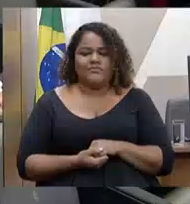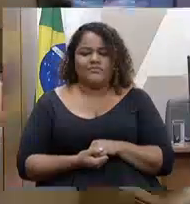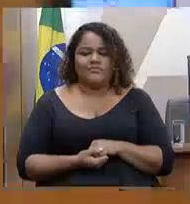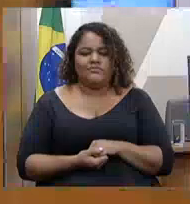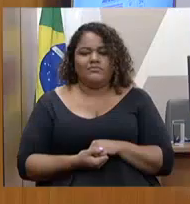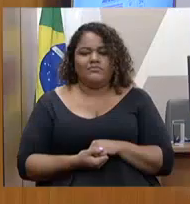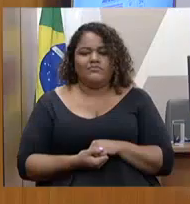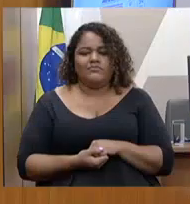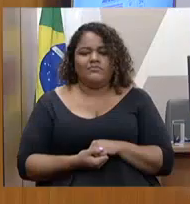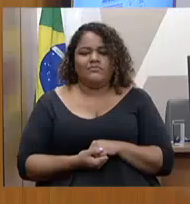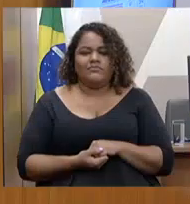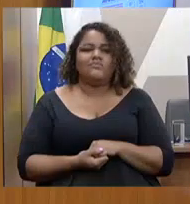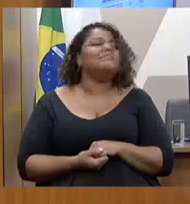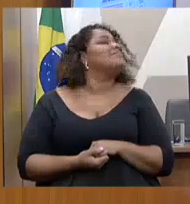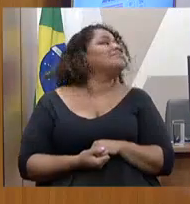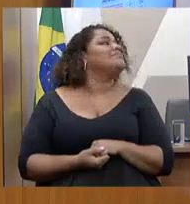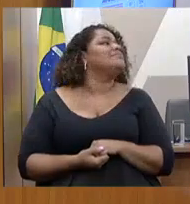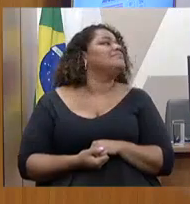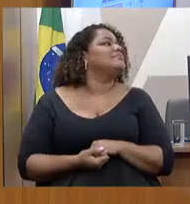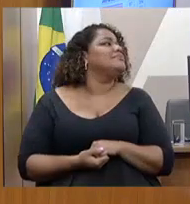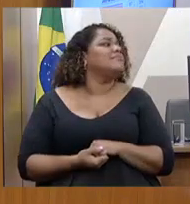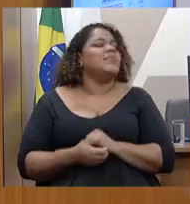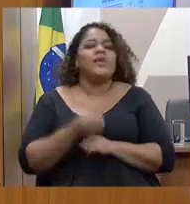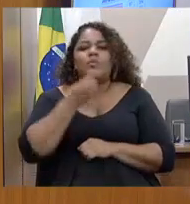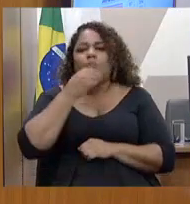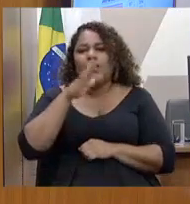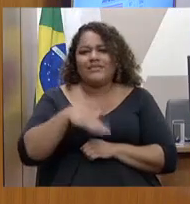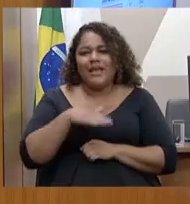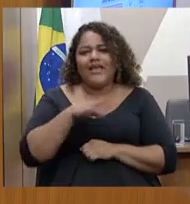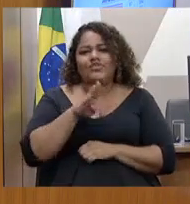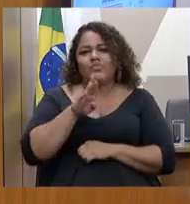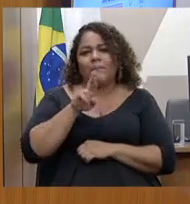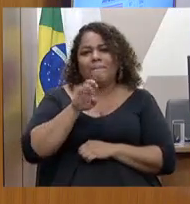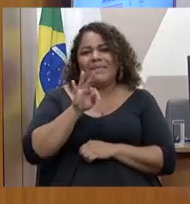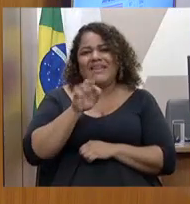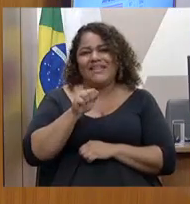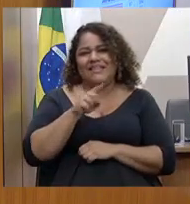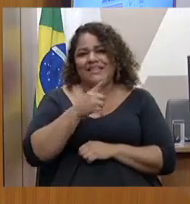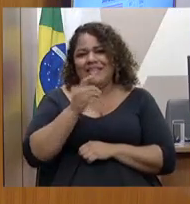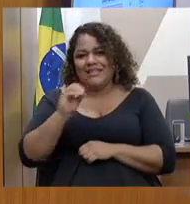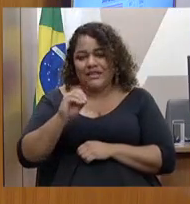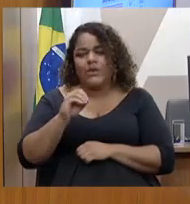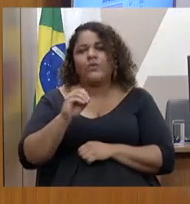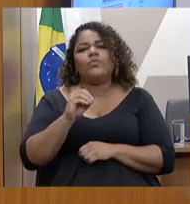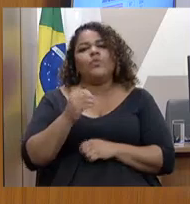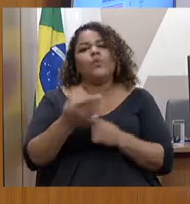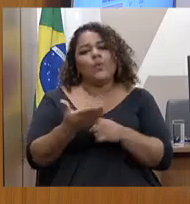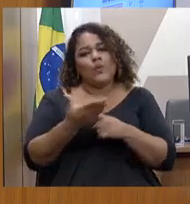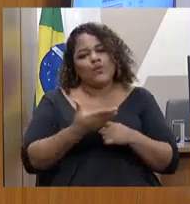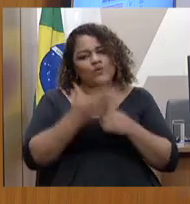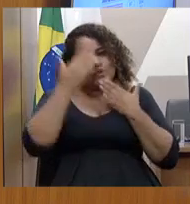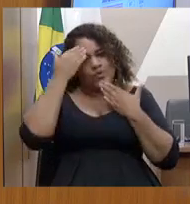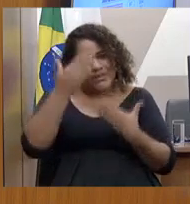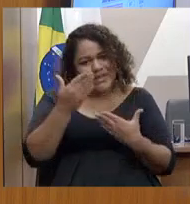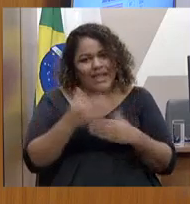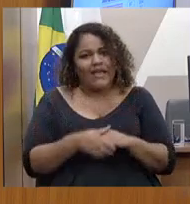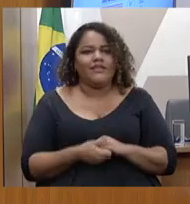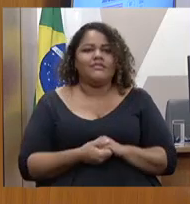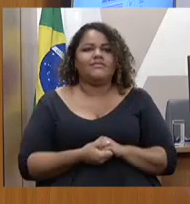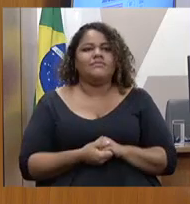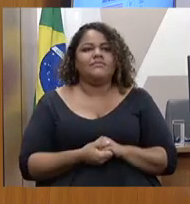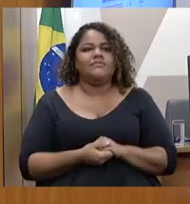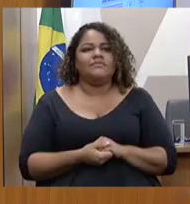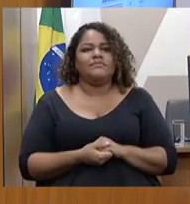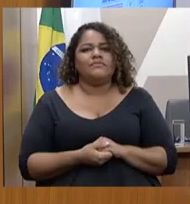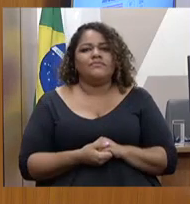primeiro Boa tarde agradecer Betão pelo convite é sempre uma honra você já esteve o bar participar com a gente dessa